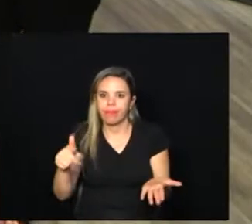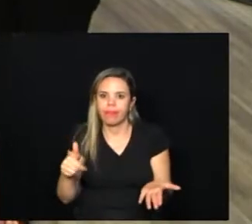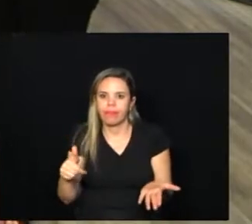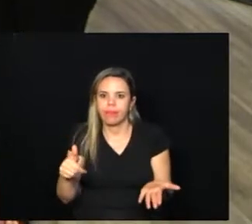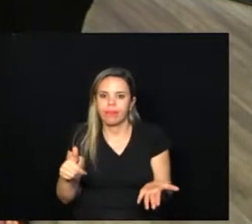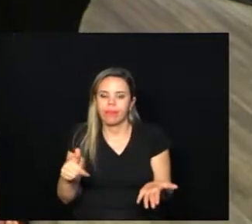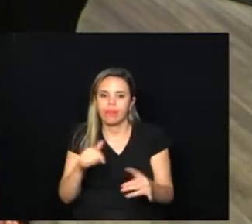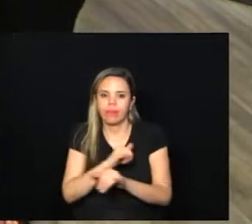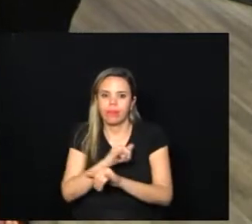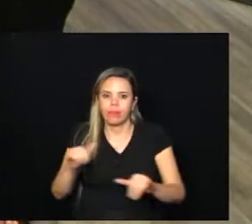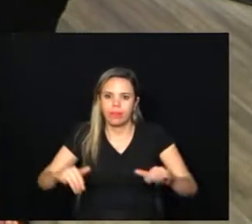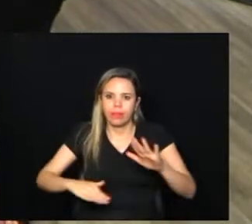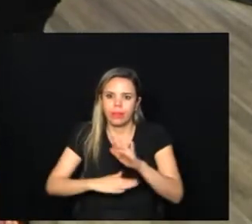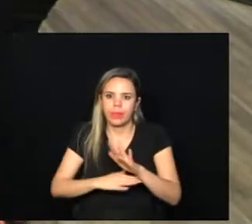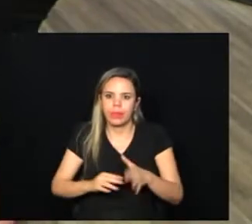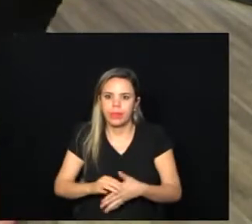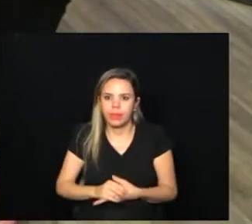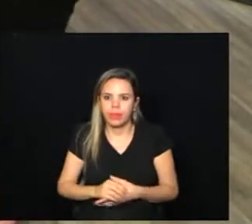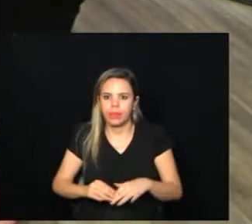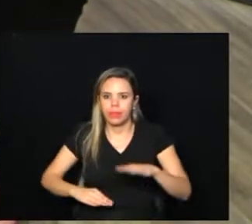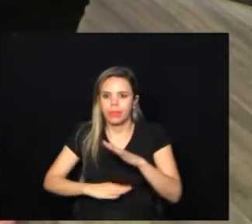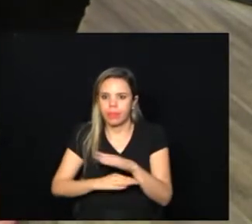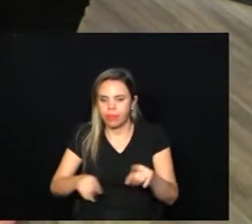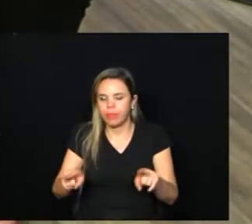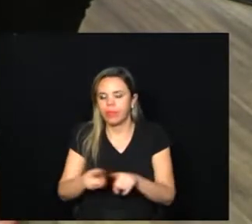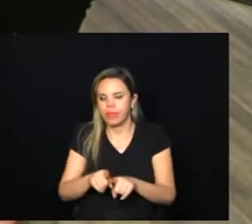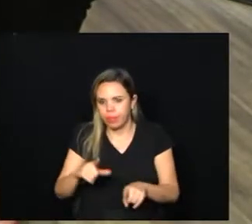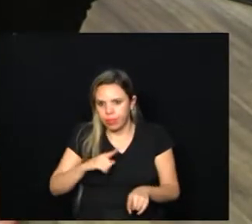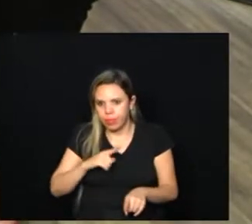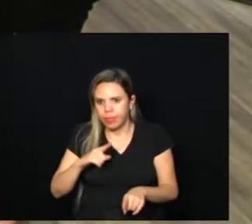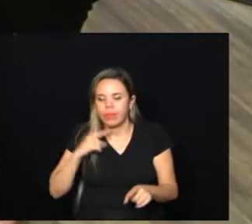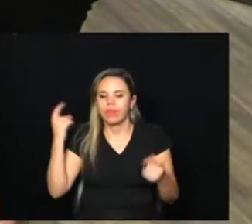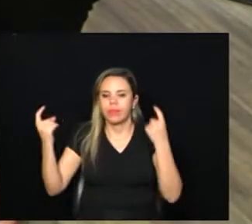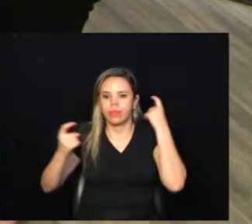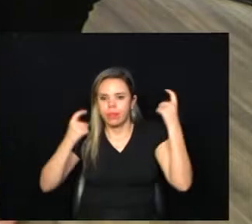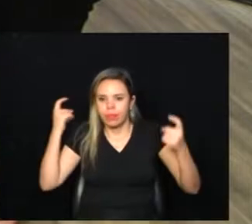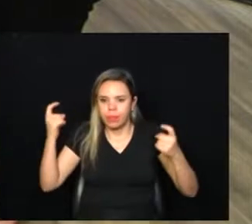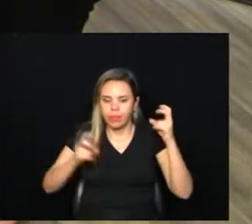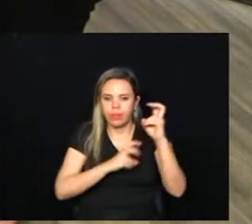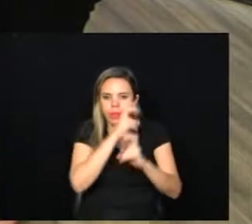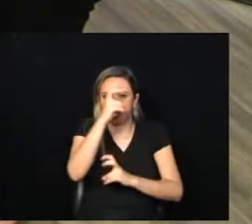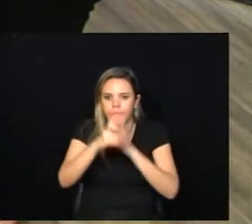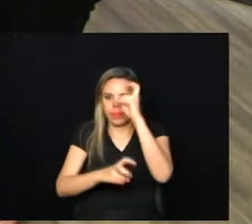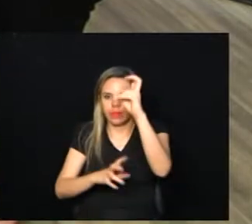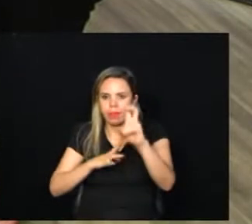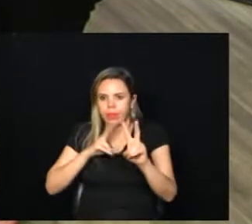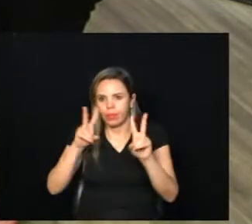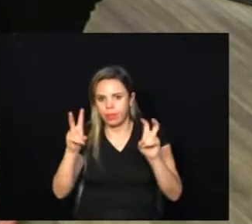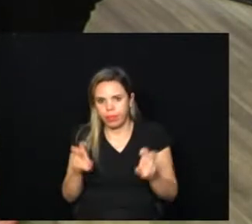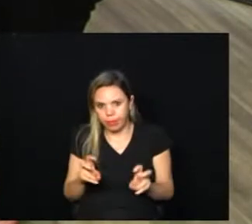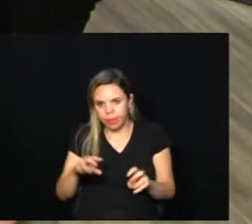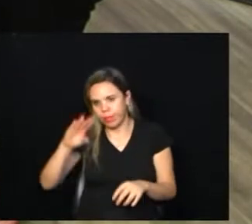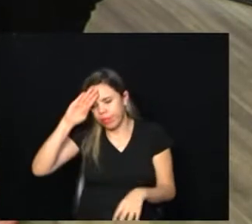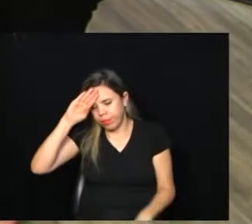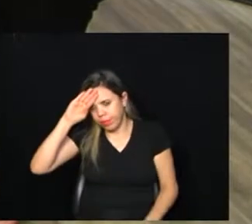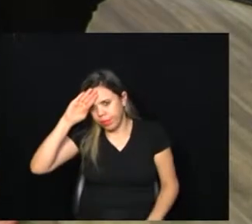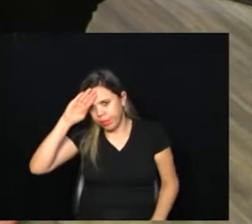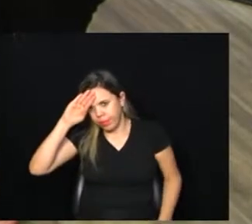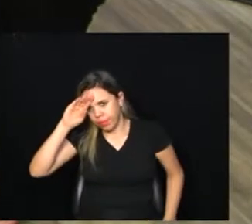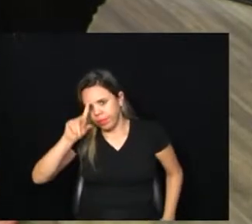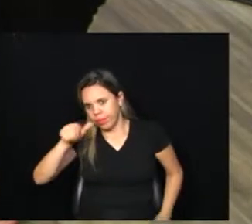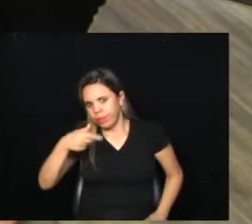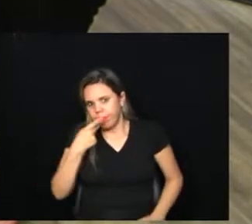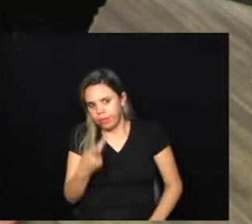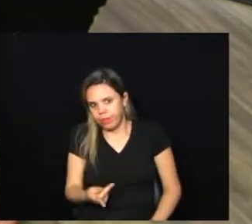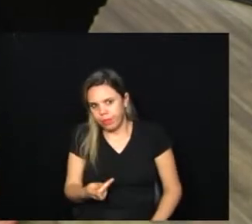no Notícias do Legislativo, que a Câmara também tem uma preocupação com os parques da cidade em relação à febre maculosa, mas eu conto já